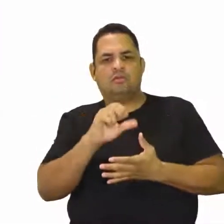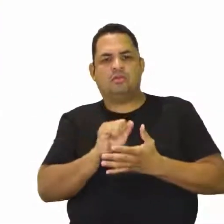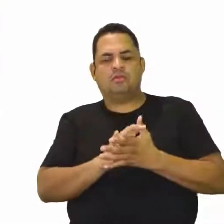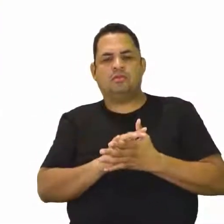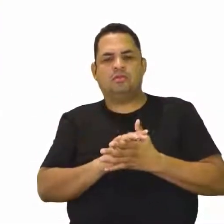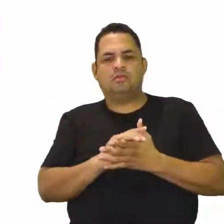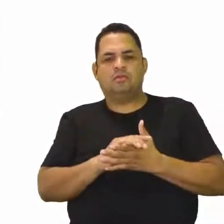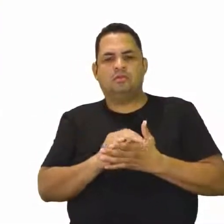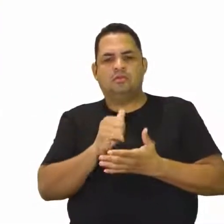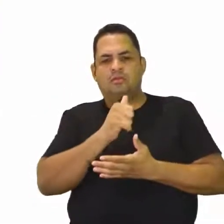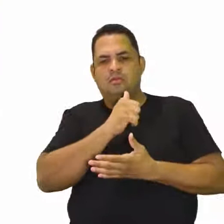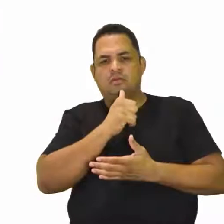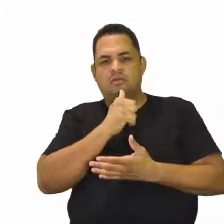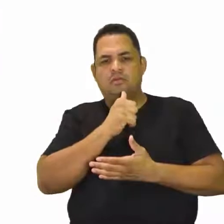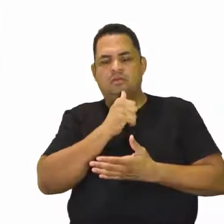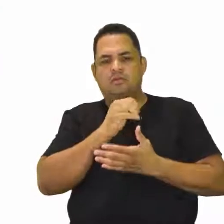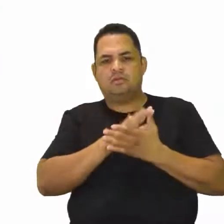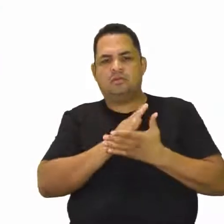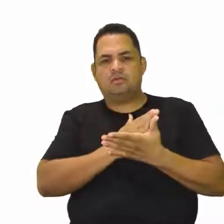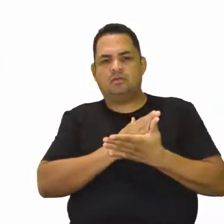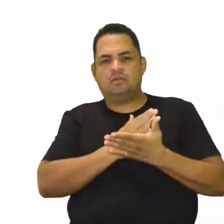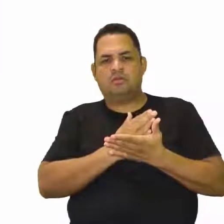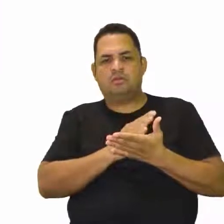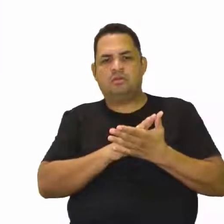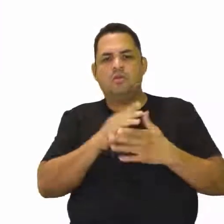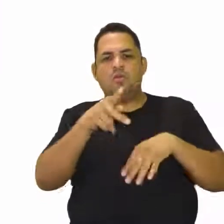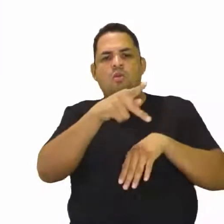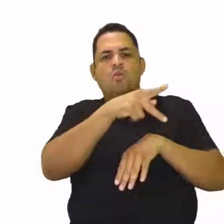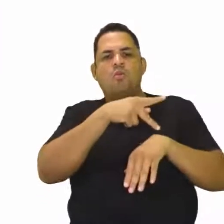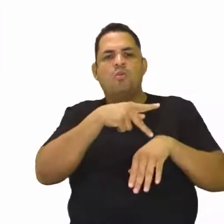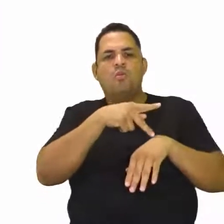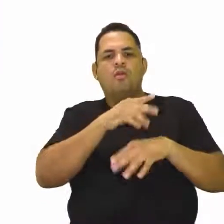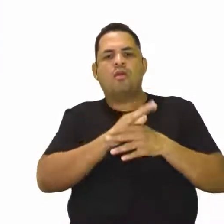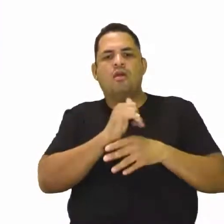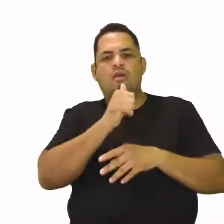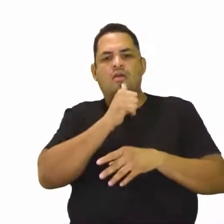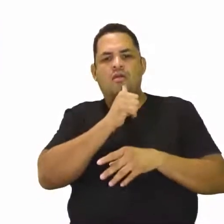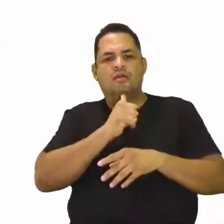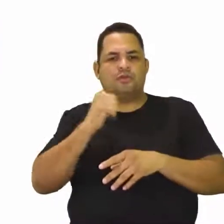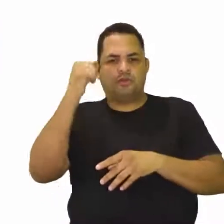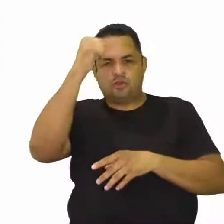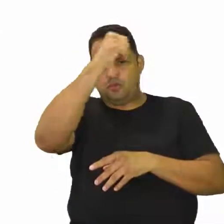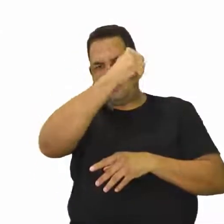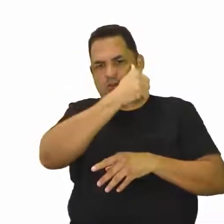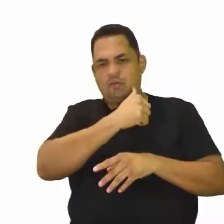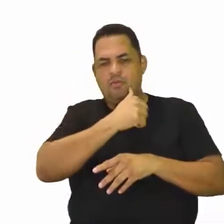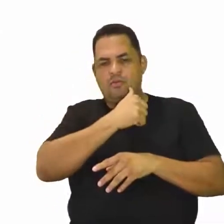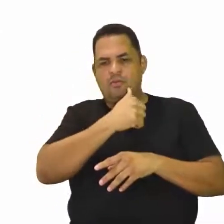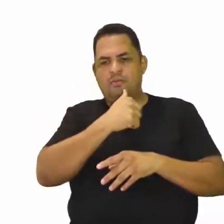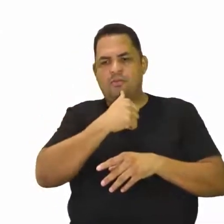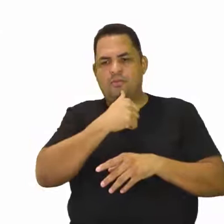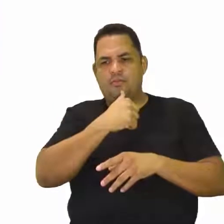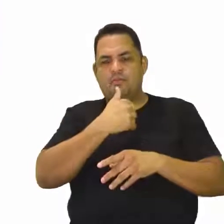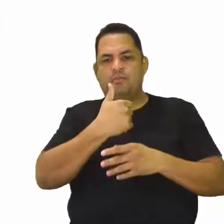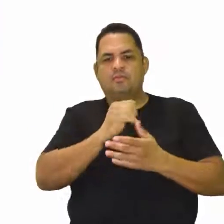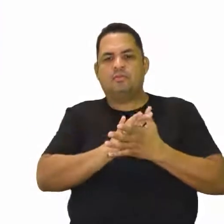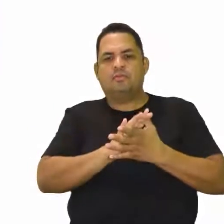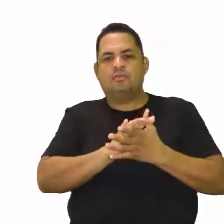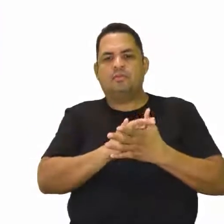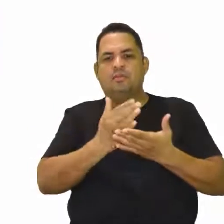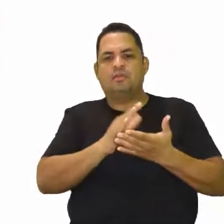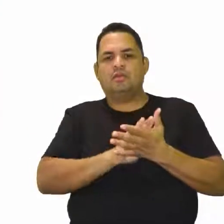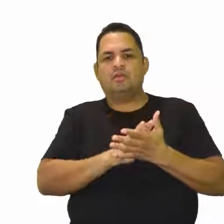abissínia, que vai pegar a região da Etiópia. Isso lá no leste da